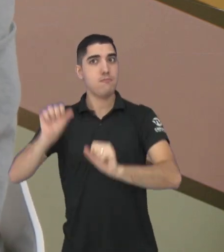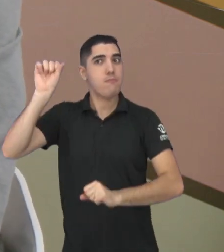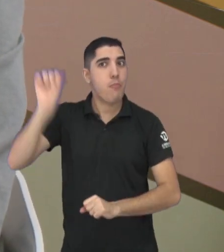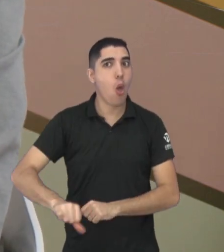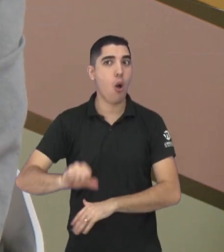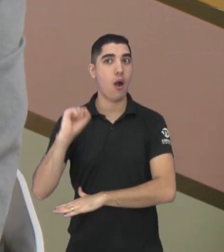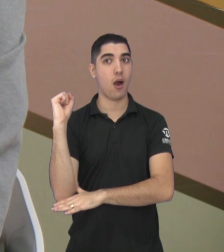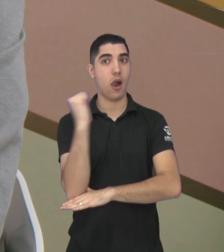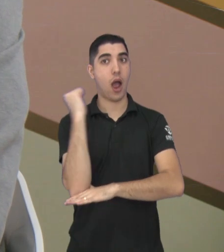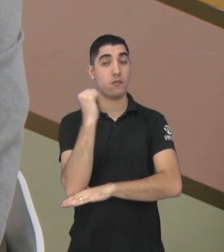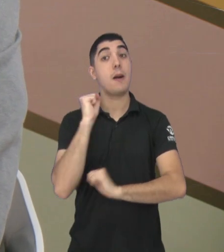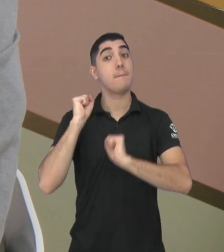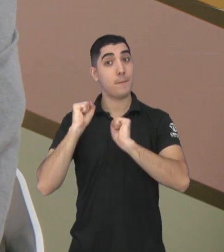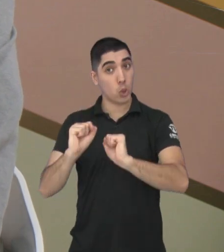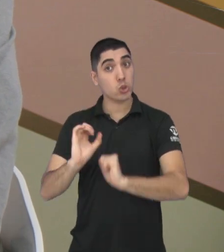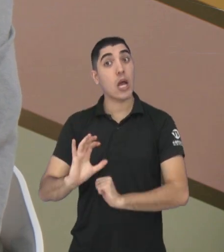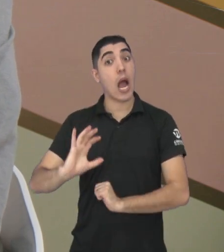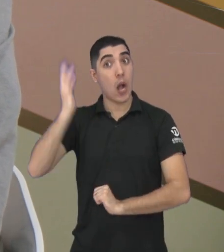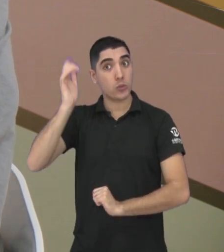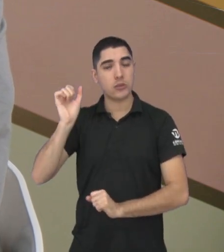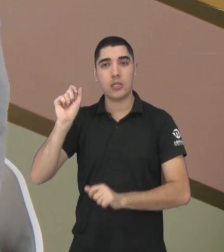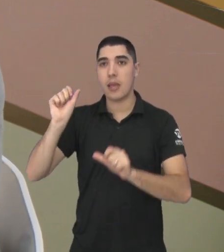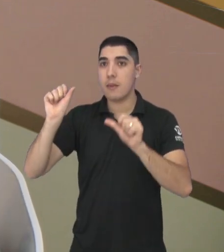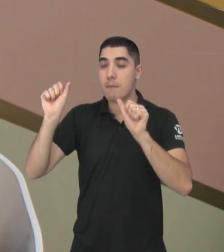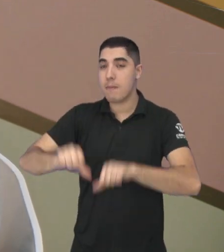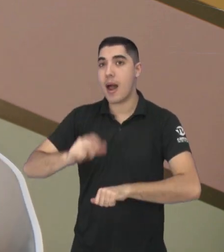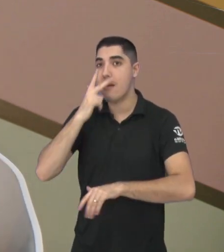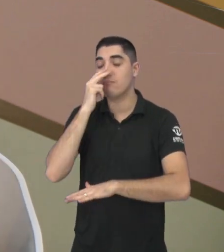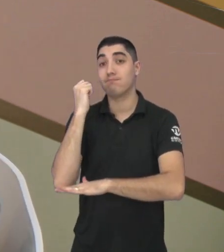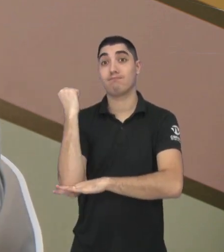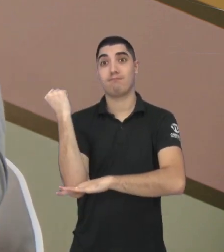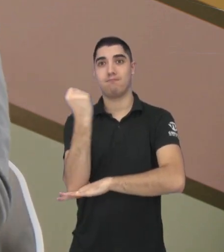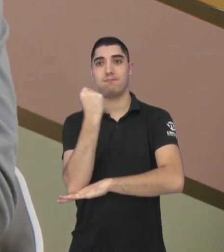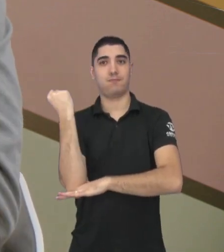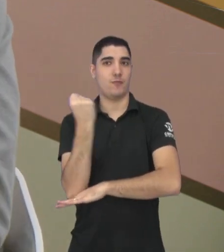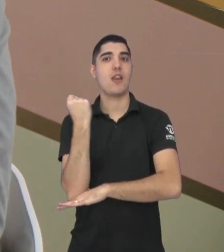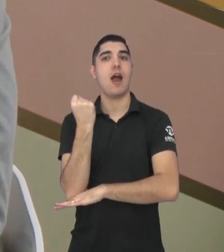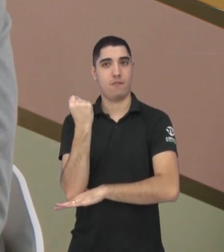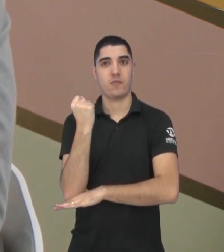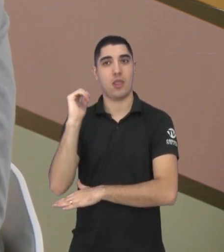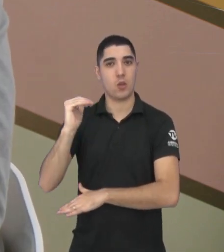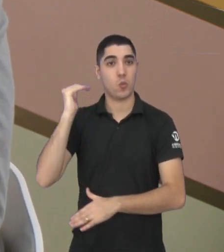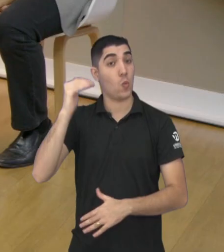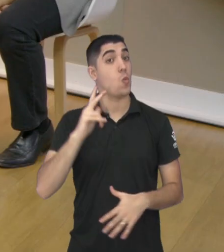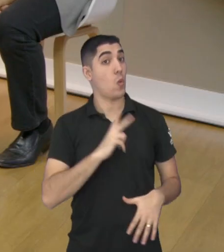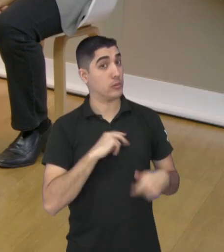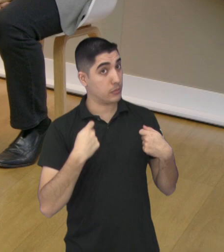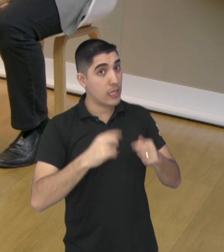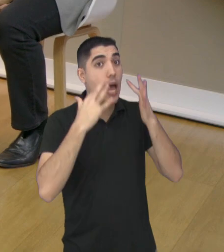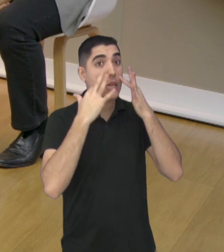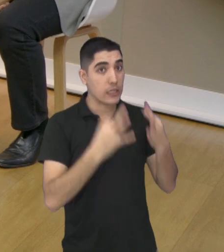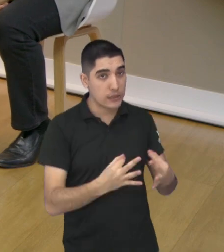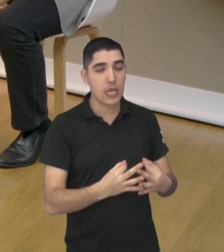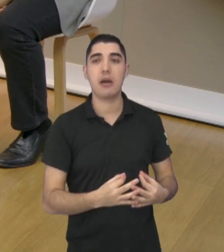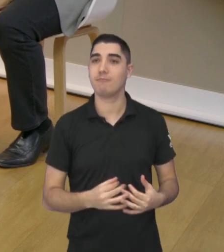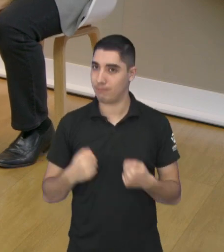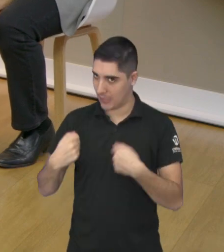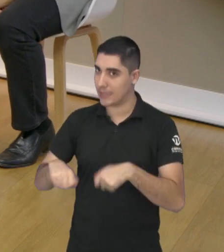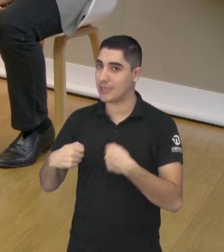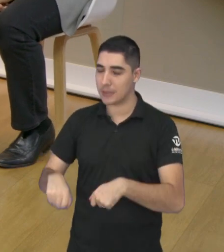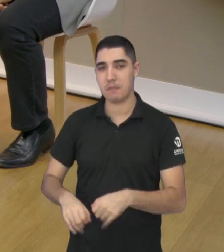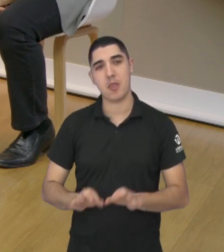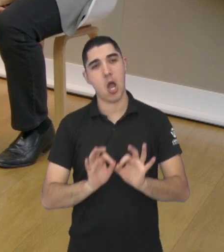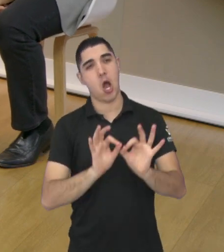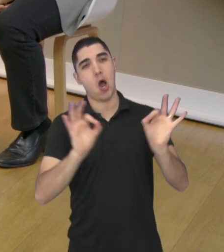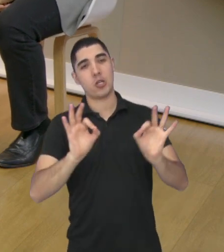intensa, em algumas vezes, que pode dar uma situação de gravidade pela doença em si. Então é bom ficar atento. É bom ficar atento.